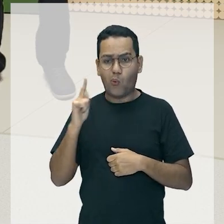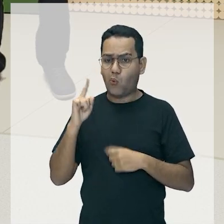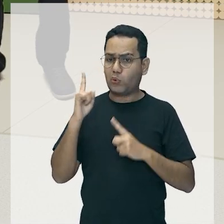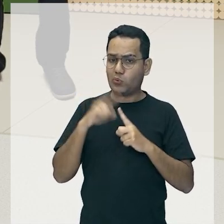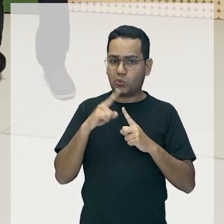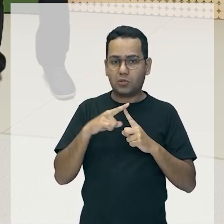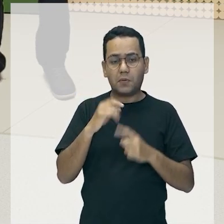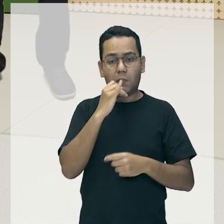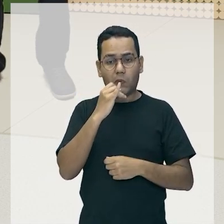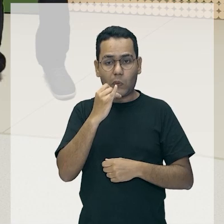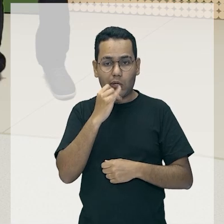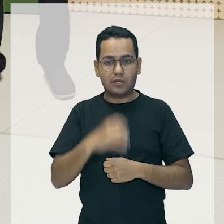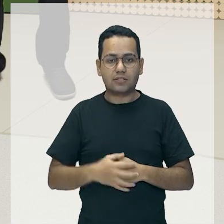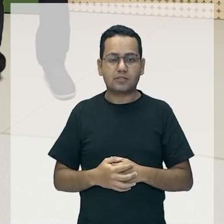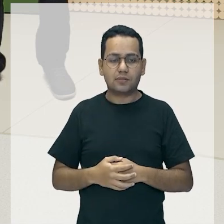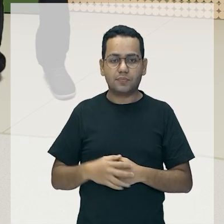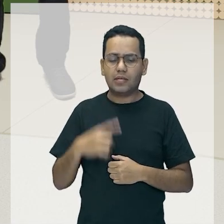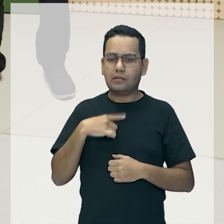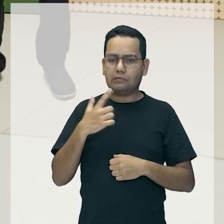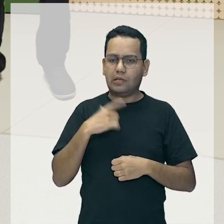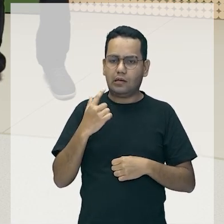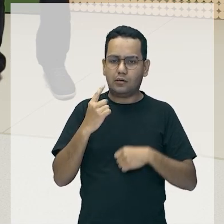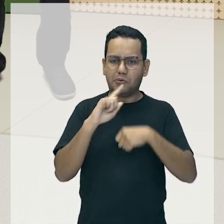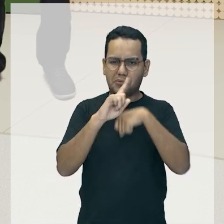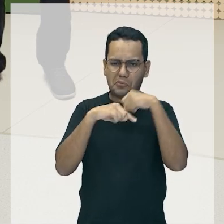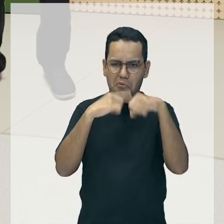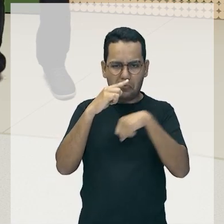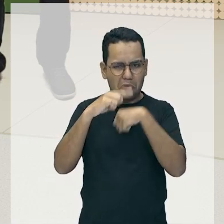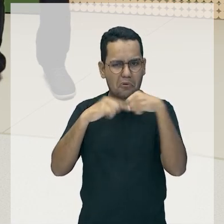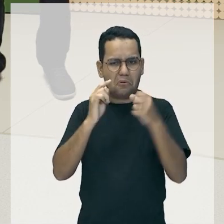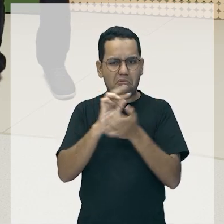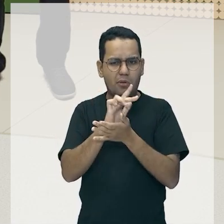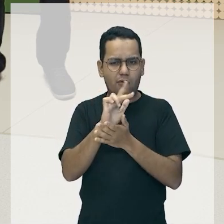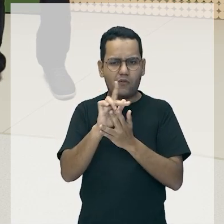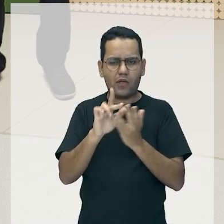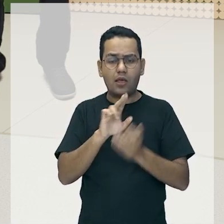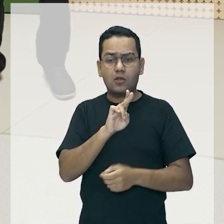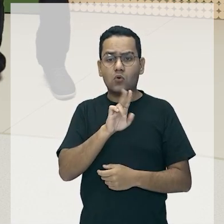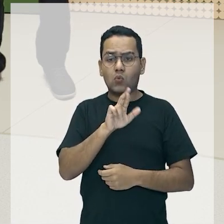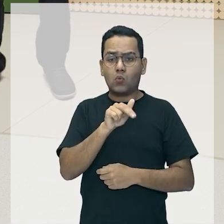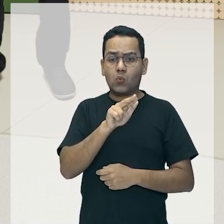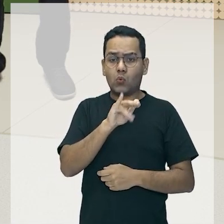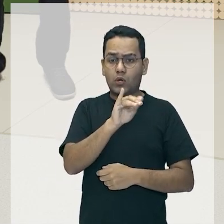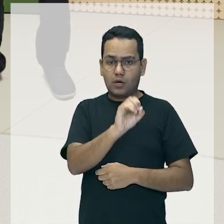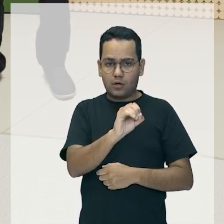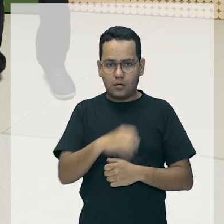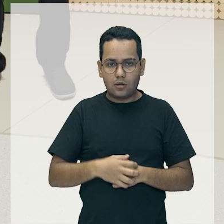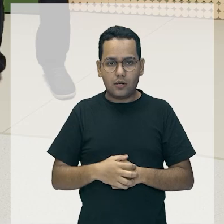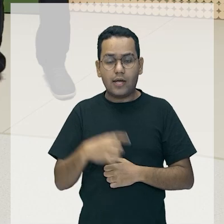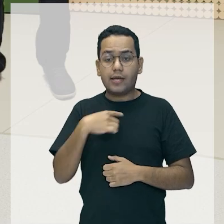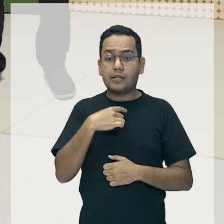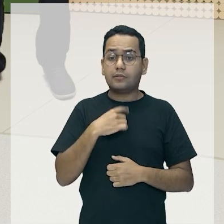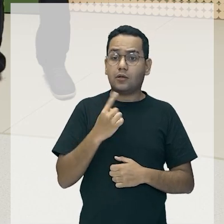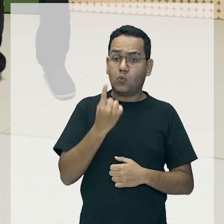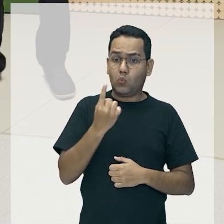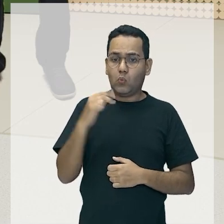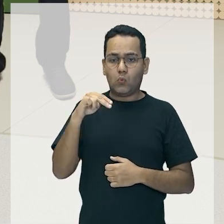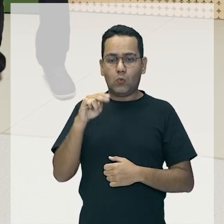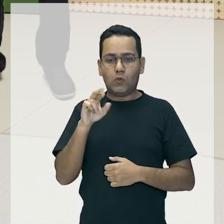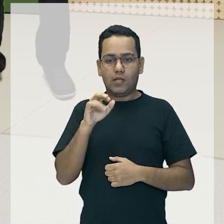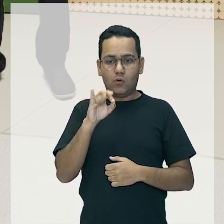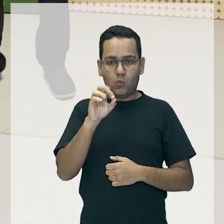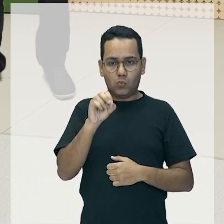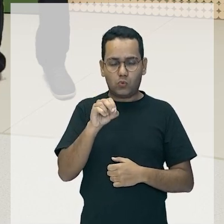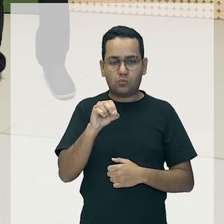tenho vários núcleos de urânio, tá, pessoal? Vários núcleos de urânio. E aí, ó, eu jogo um nêutron em um, e aí eles